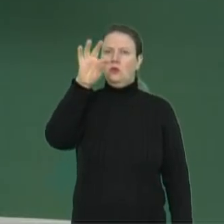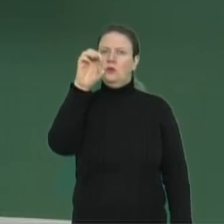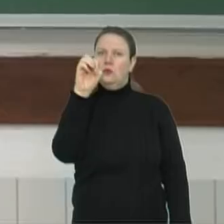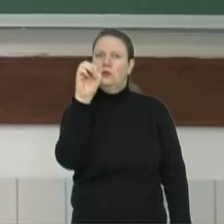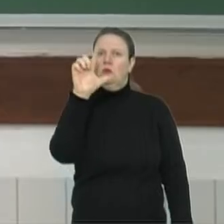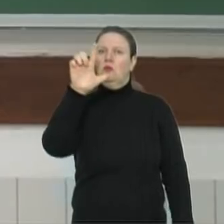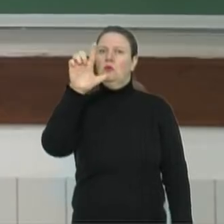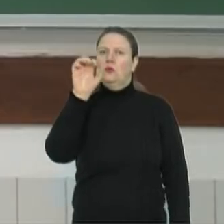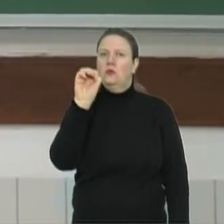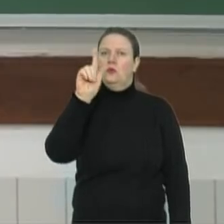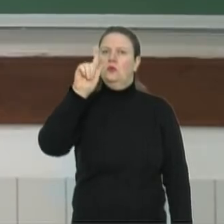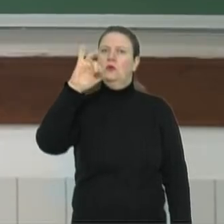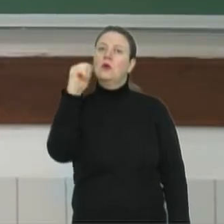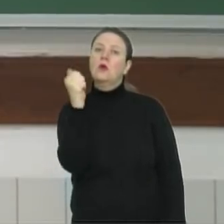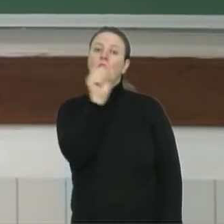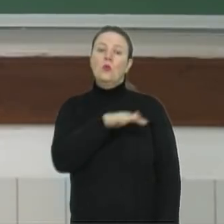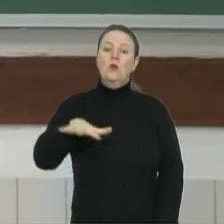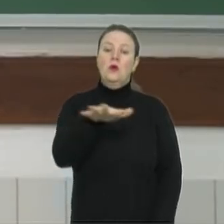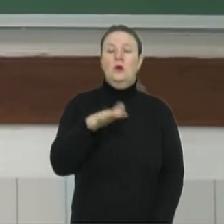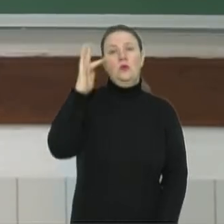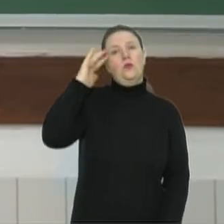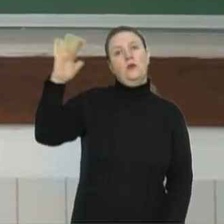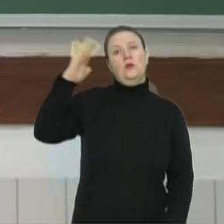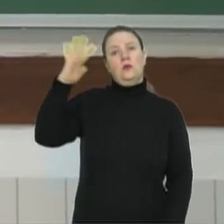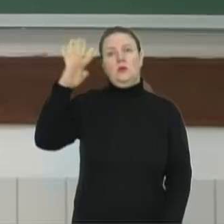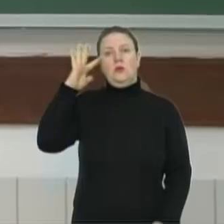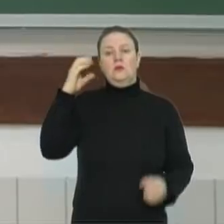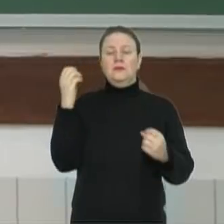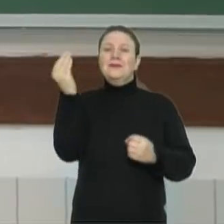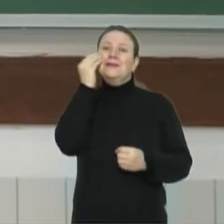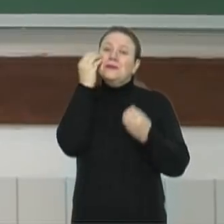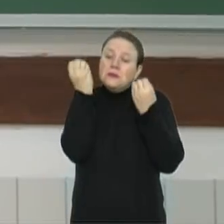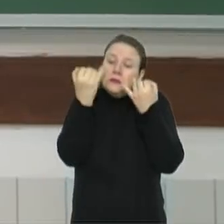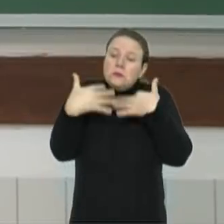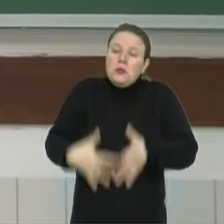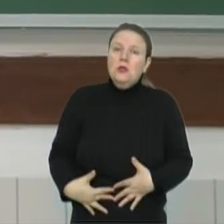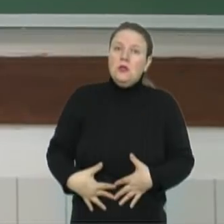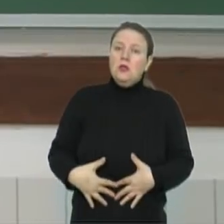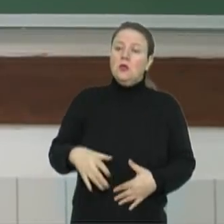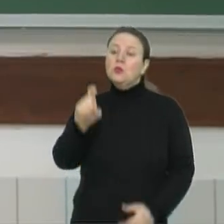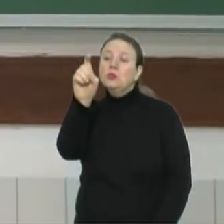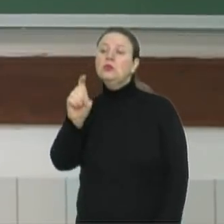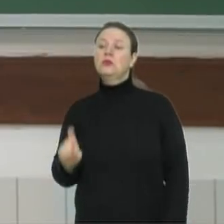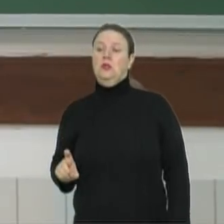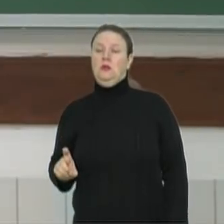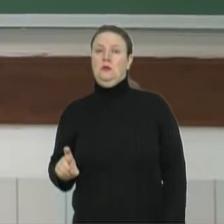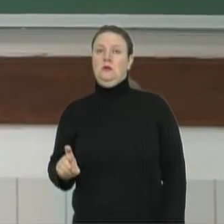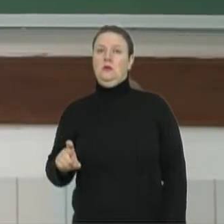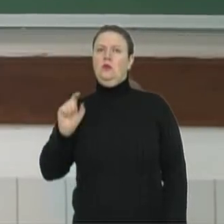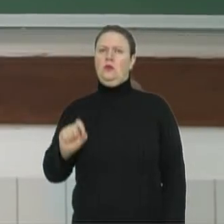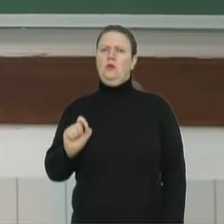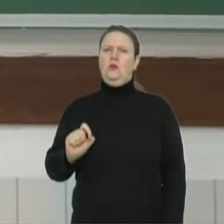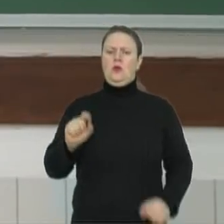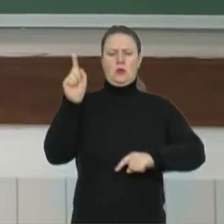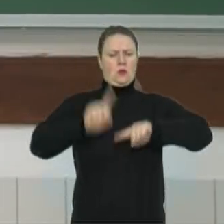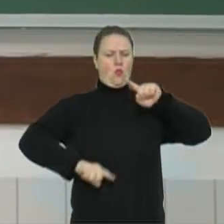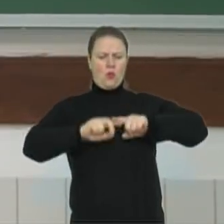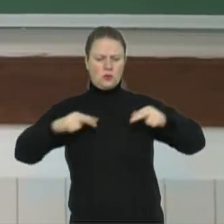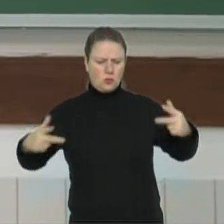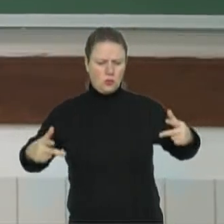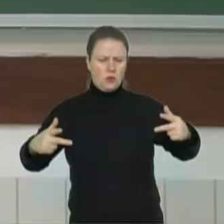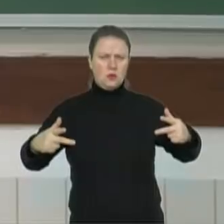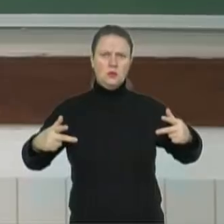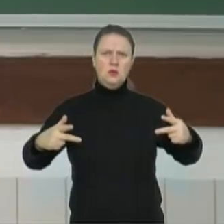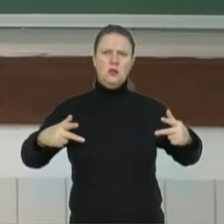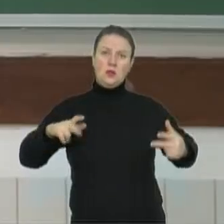né? Ontologia é uma área da filosofia que busca explicar o ser, né? Ou seja, o que as coisas são de